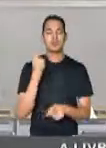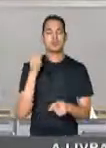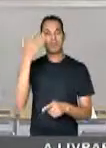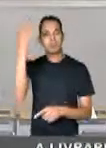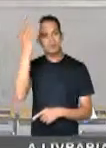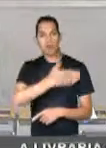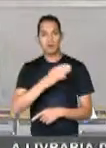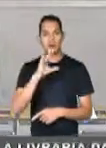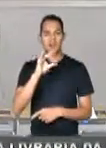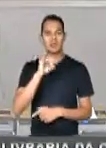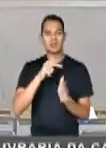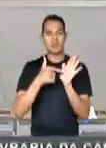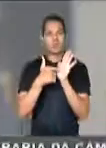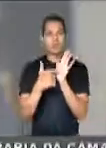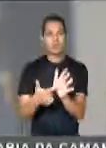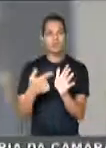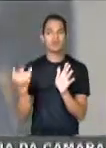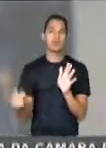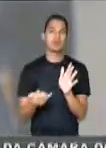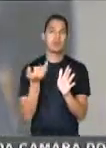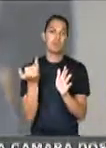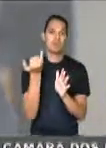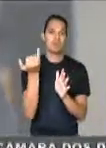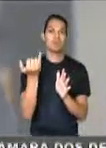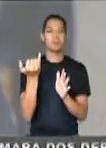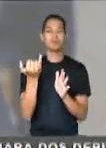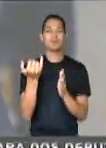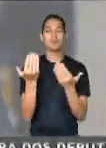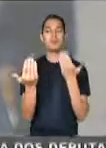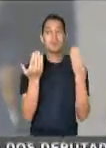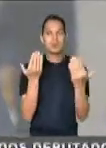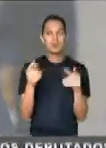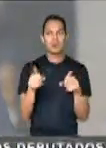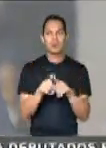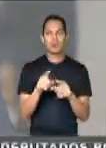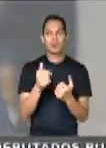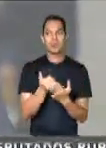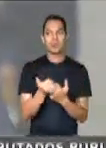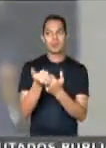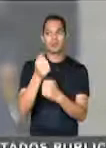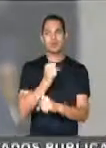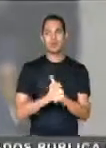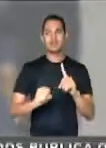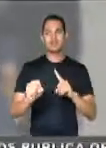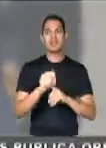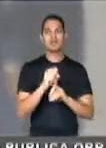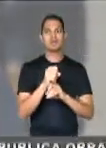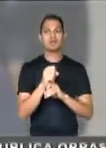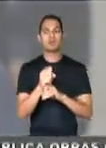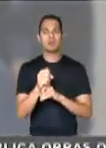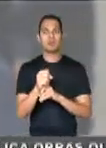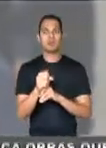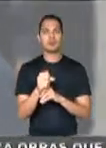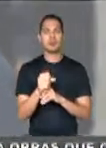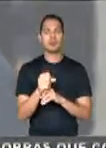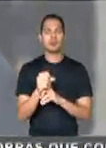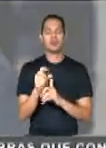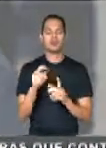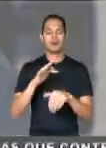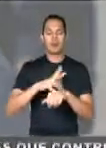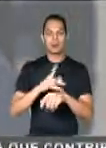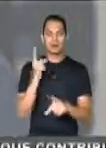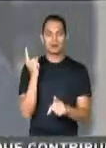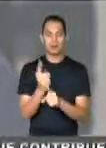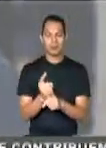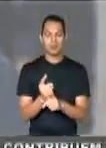científicas mostrando a importância que tem psicólogos e assistentes sociais quando eles estão na escola para fazer o diagnóstico precoce,